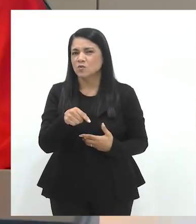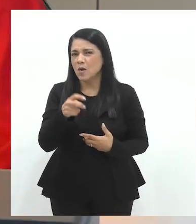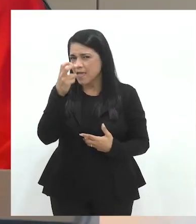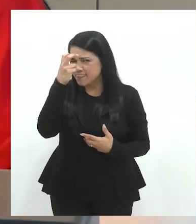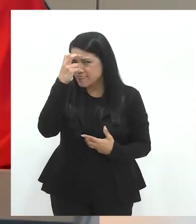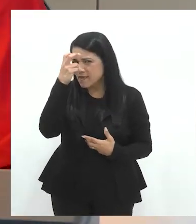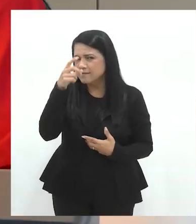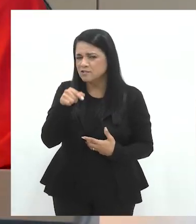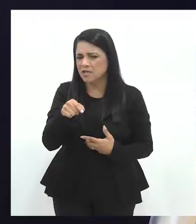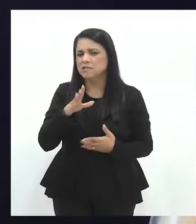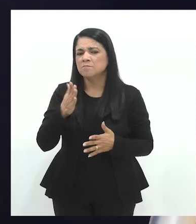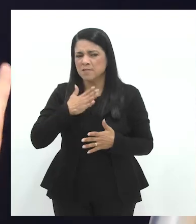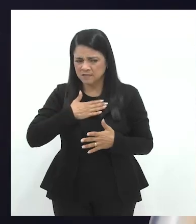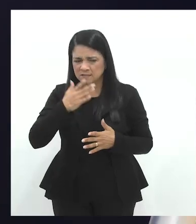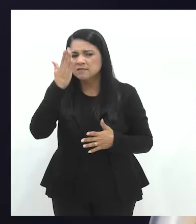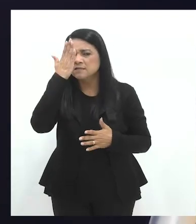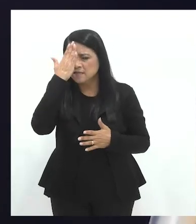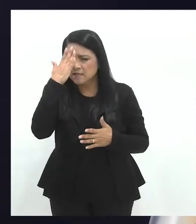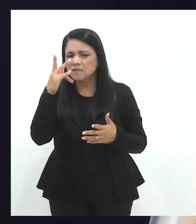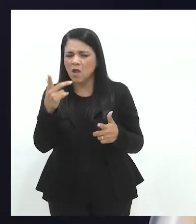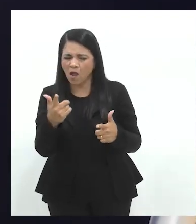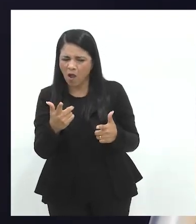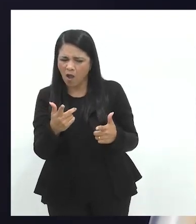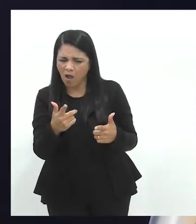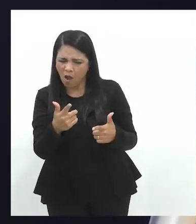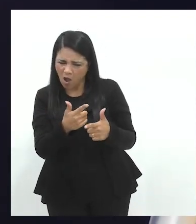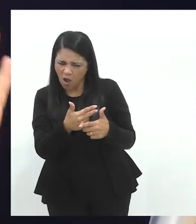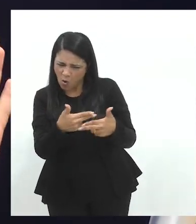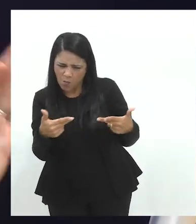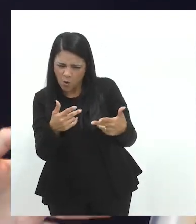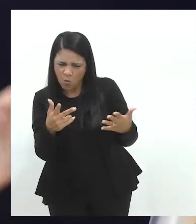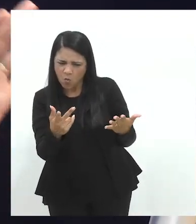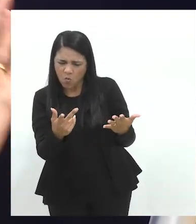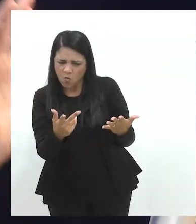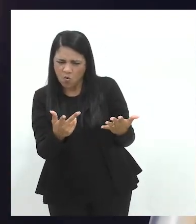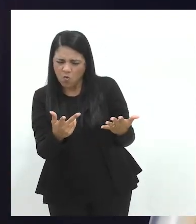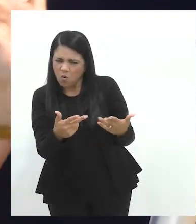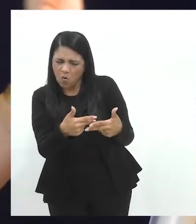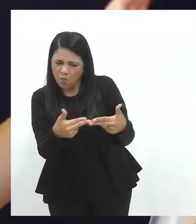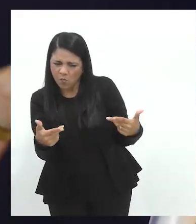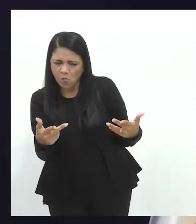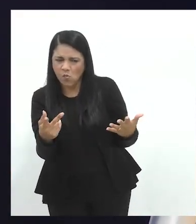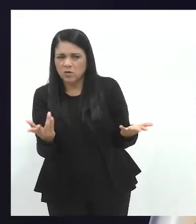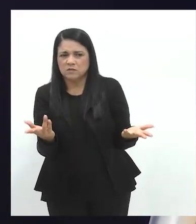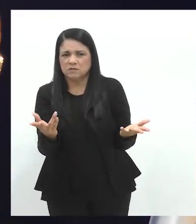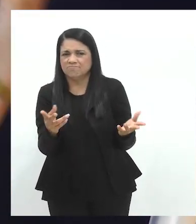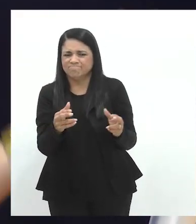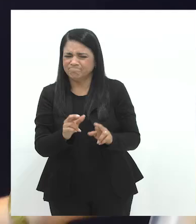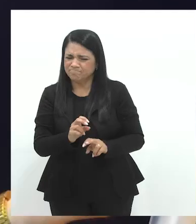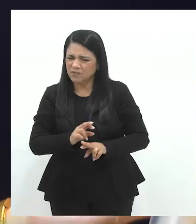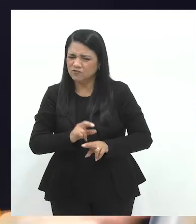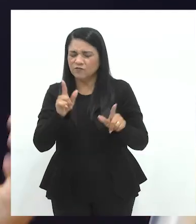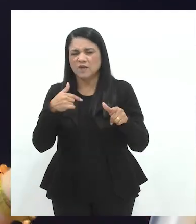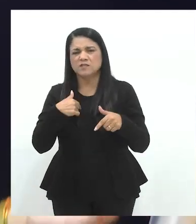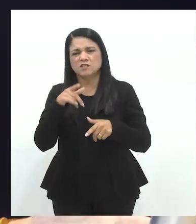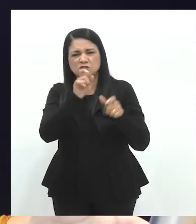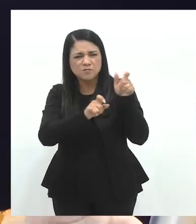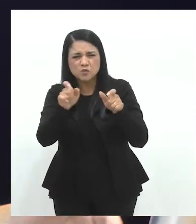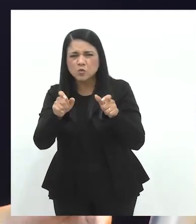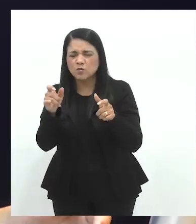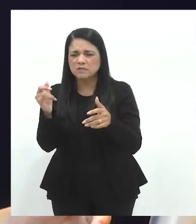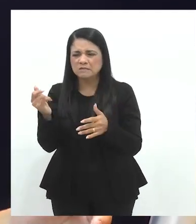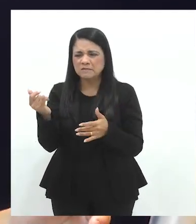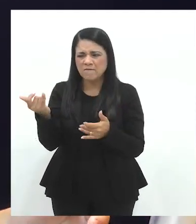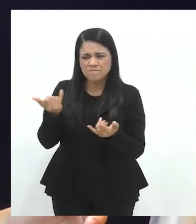é um Não, gênio. mas ainda sem saber do diagnóstico, Ah, tá? sim, Sabendo que sim. tem algo, porque as pessoas comentam, as pessoas